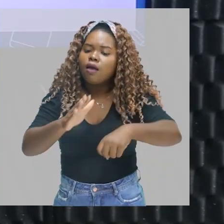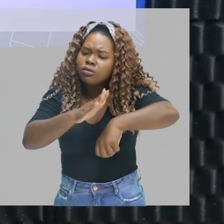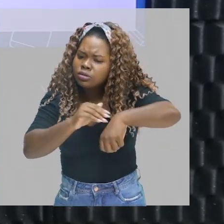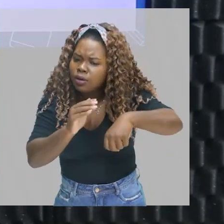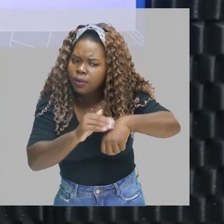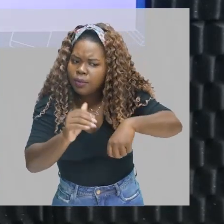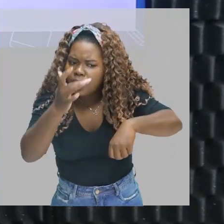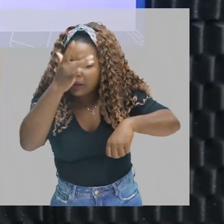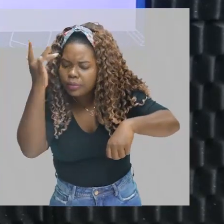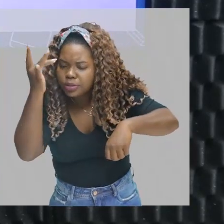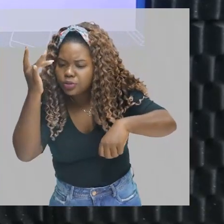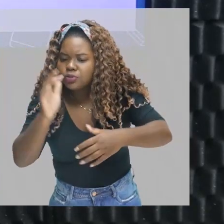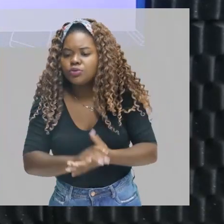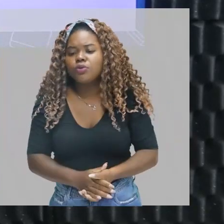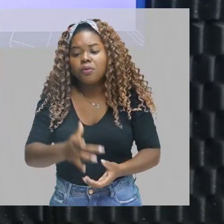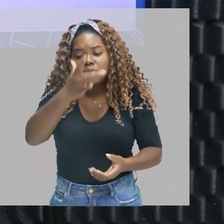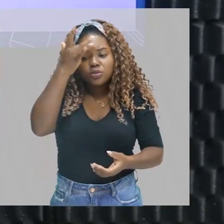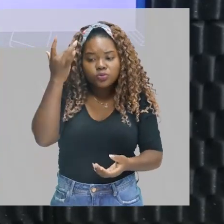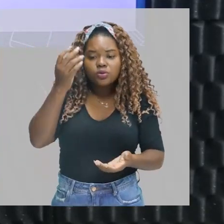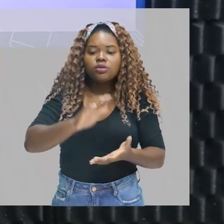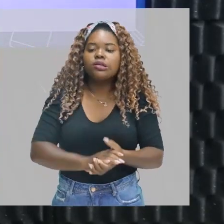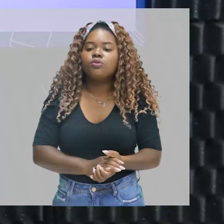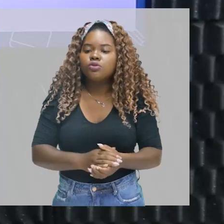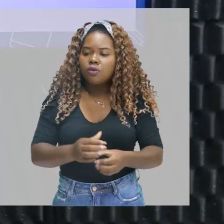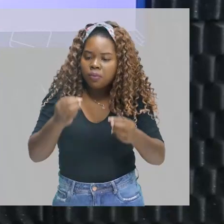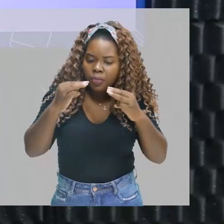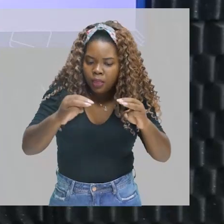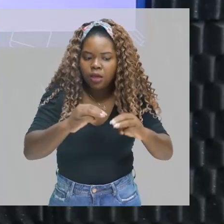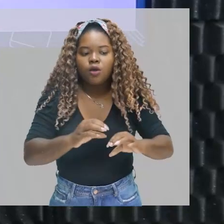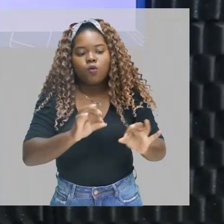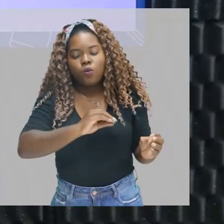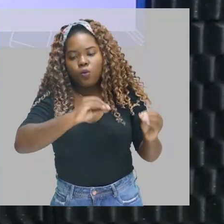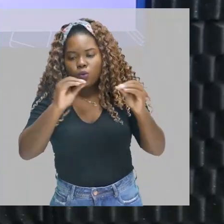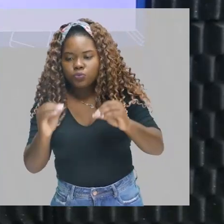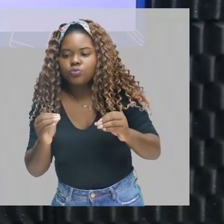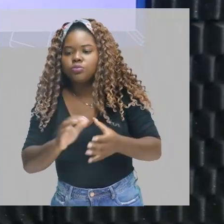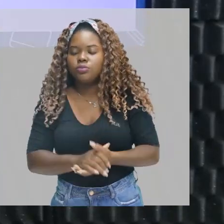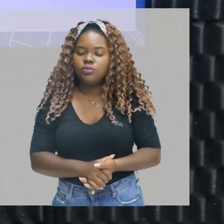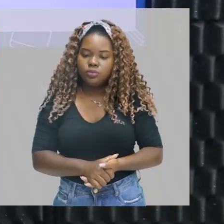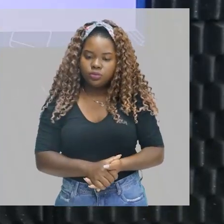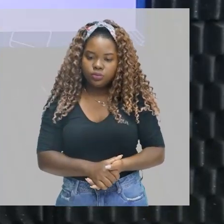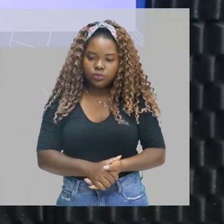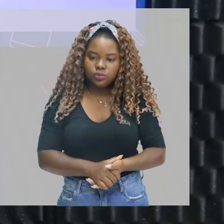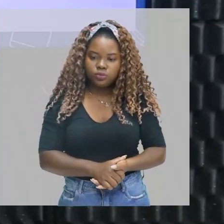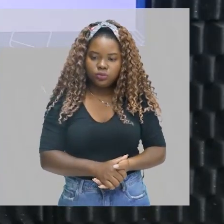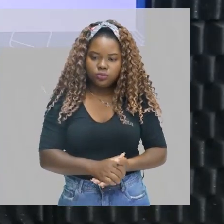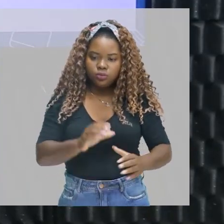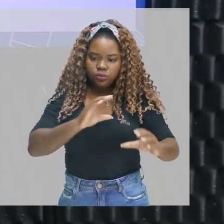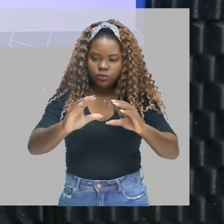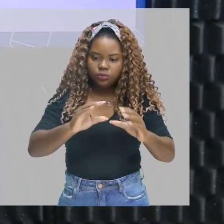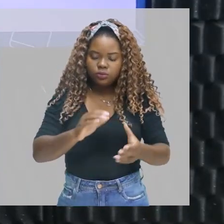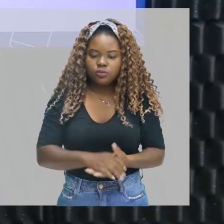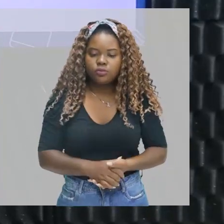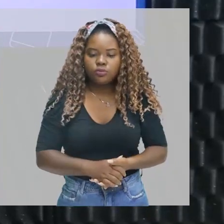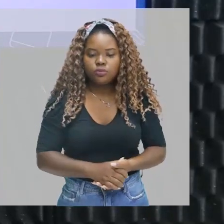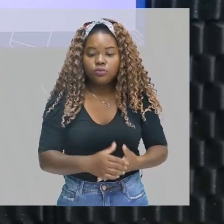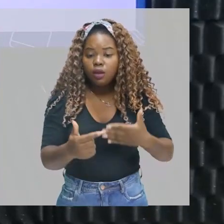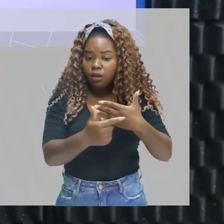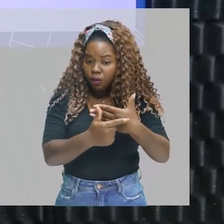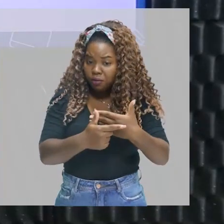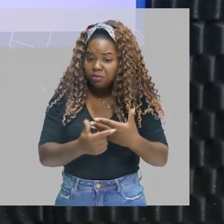com aquele com o qual eu estou me referindo, aquele com o qual eu estou me comunicando. Então, a